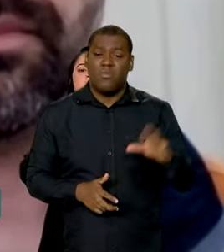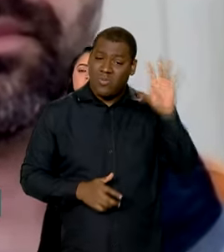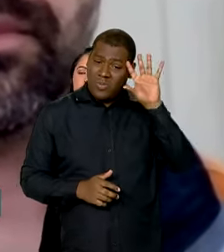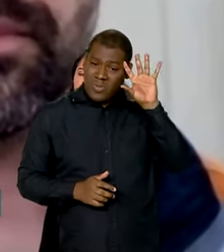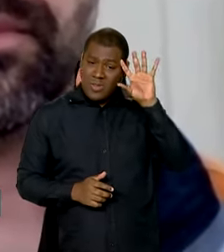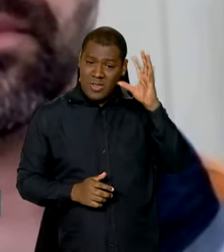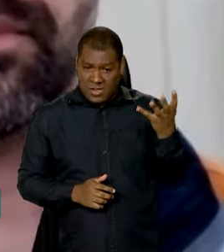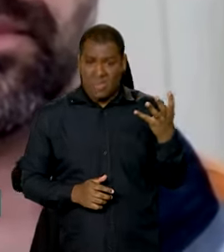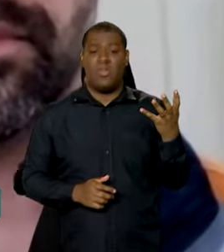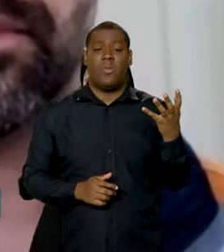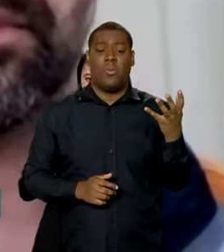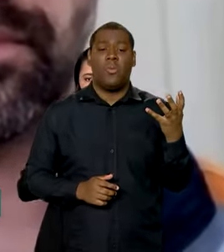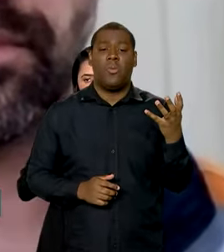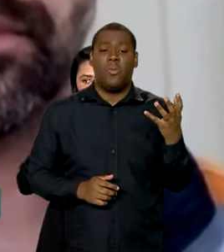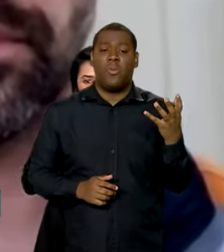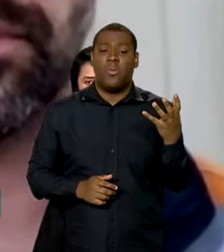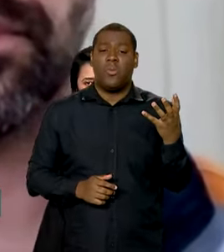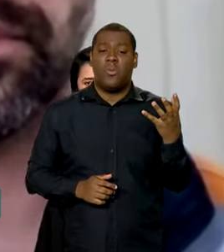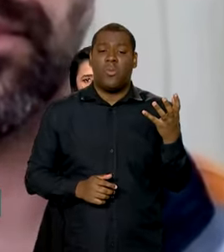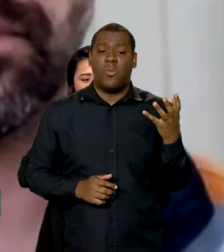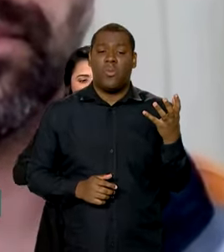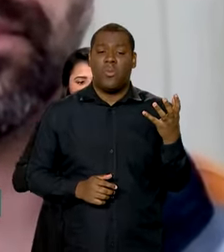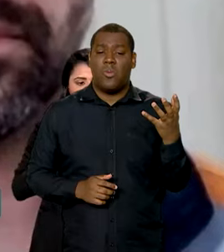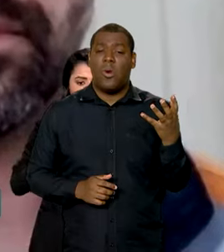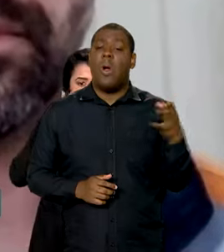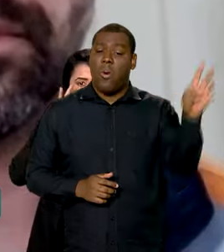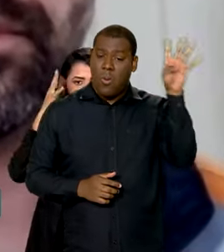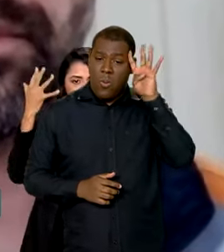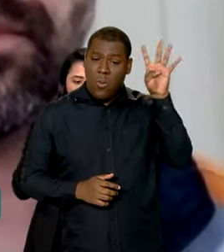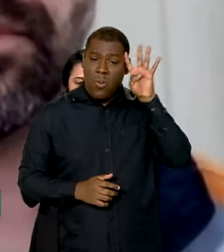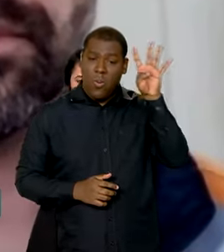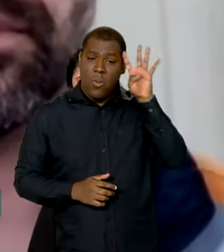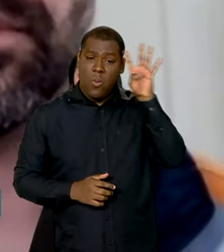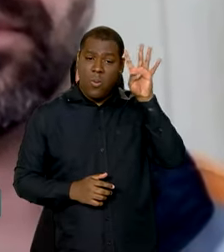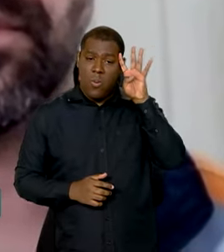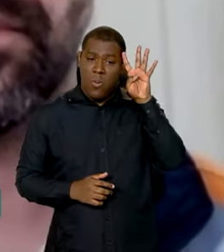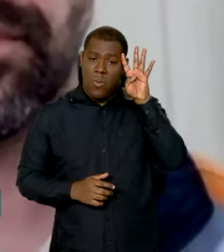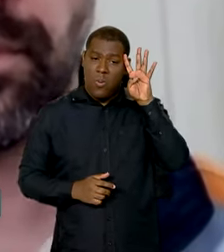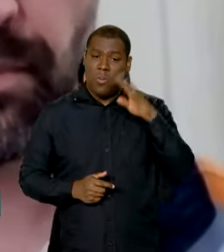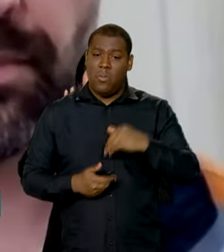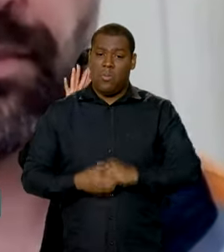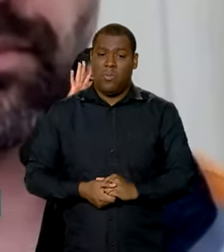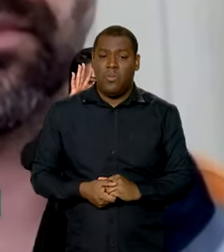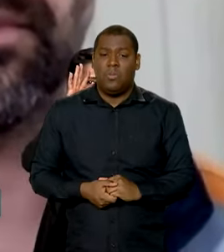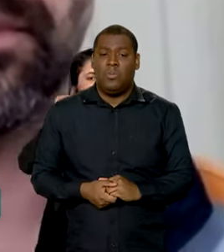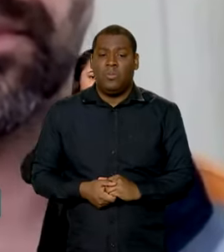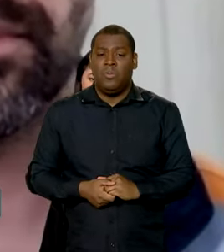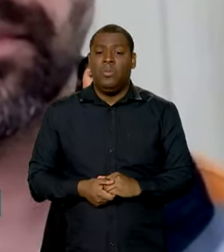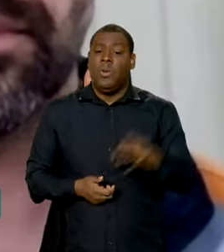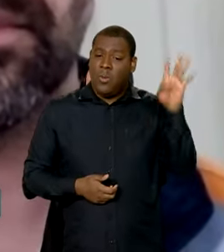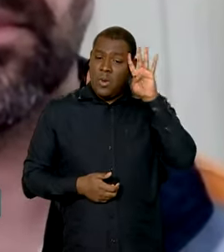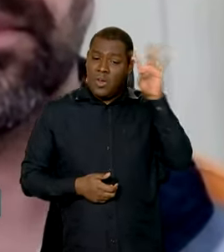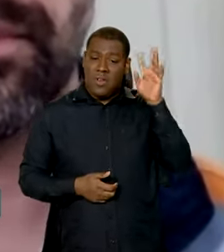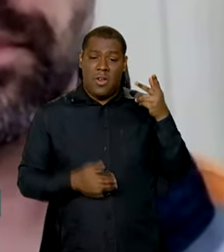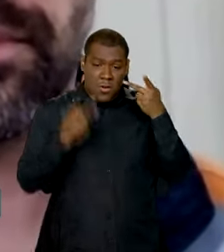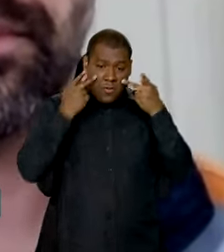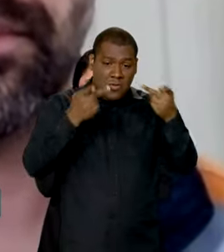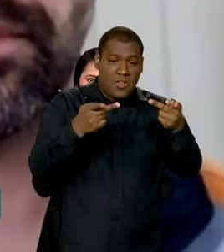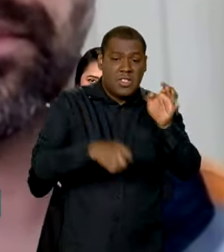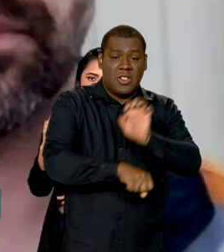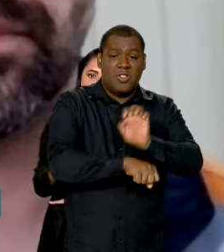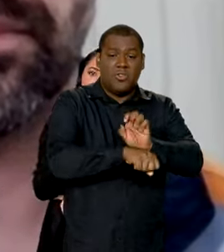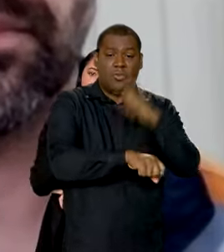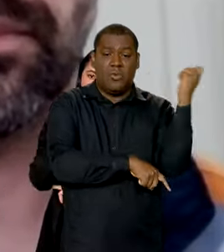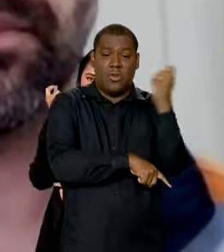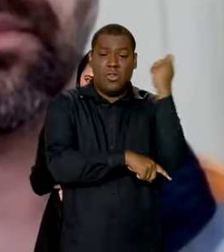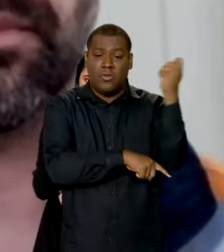decisão conjunta e eu pretendo aí sim, na quarta-feira, ao Rio Grande do Sul, para junto com você,